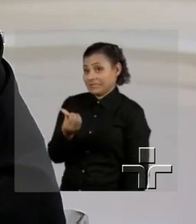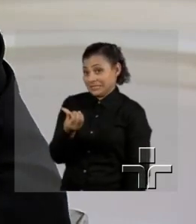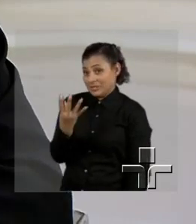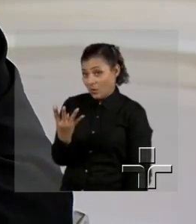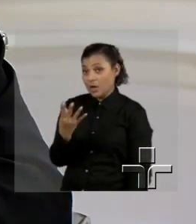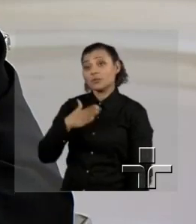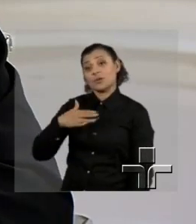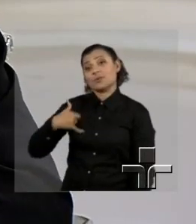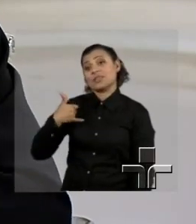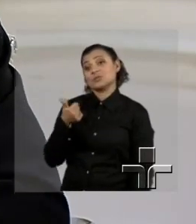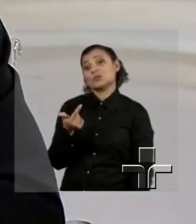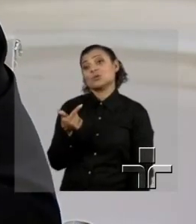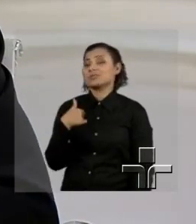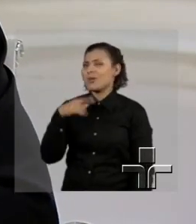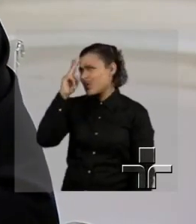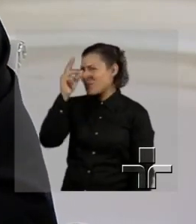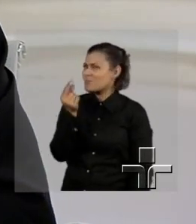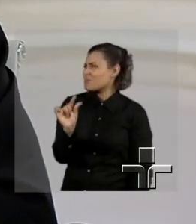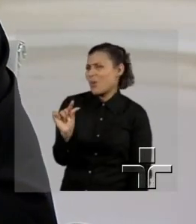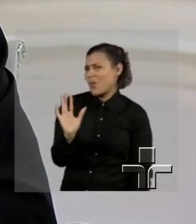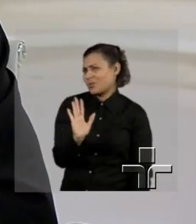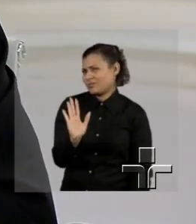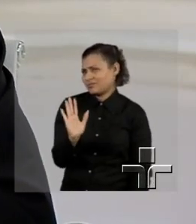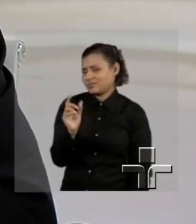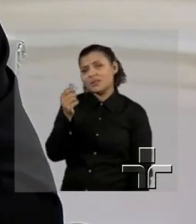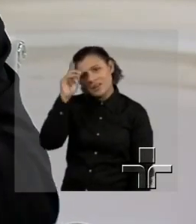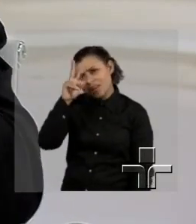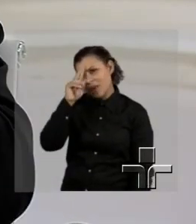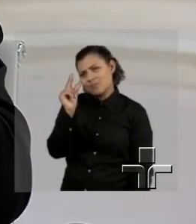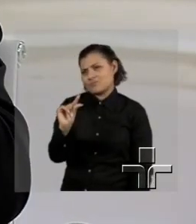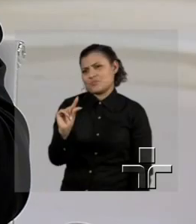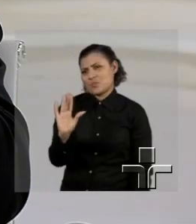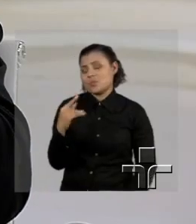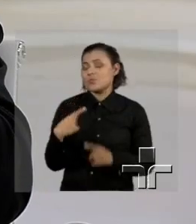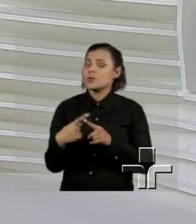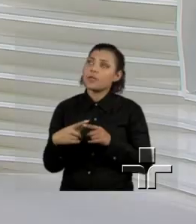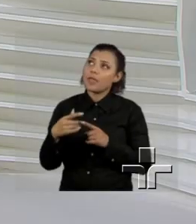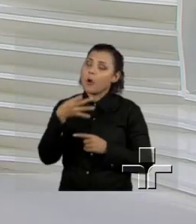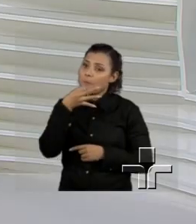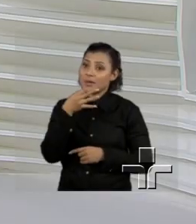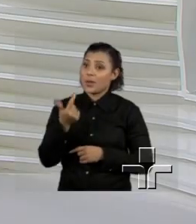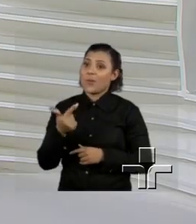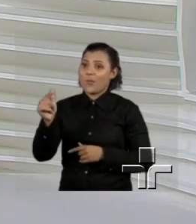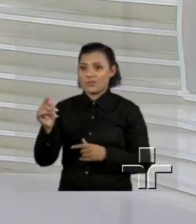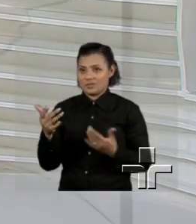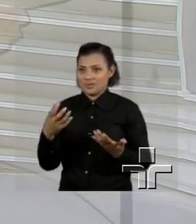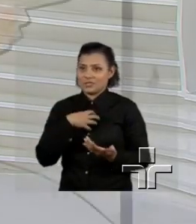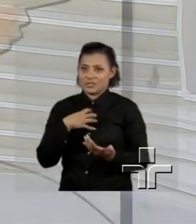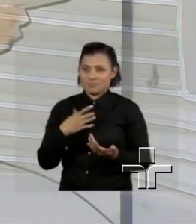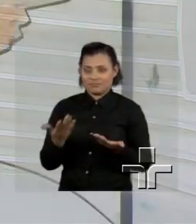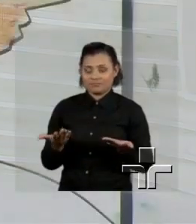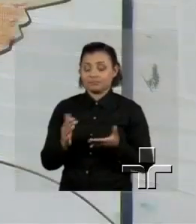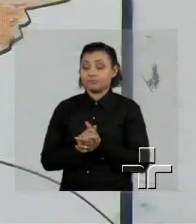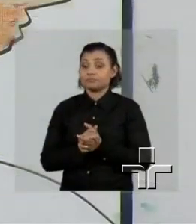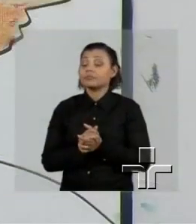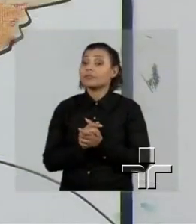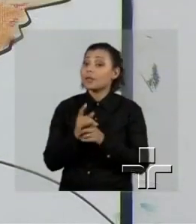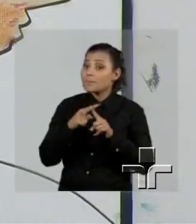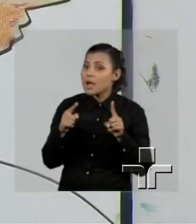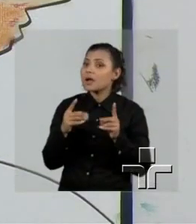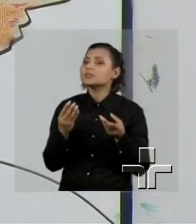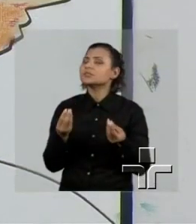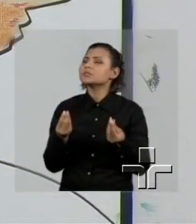Desenvolvimentista do Lula e tal, que as Forças Armadas tiveram uma esperança também de que fosse bom. Não foi bom para as Forças